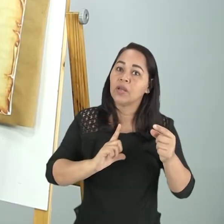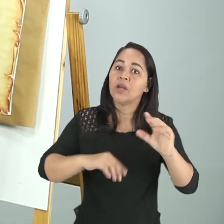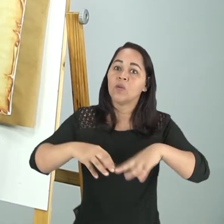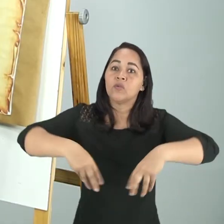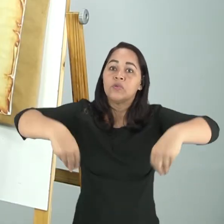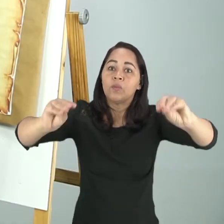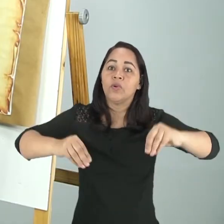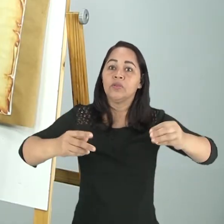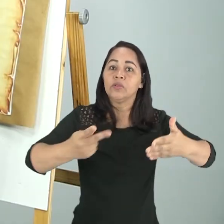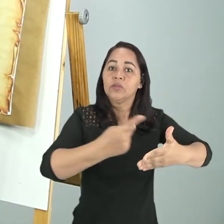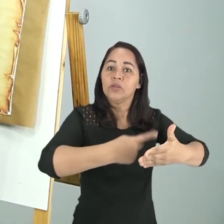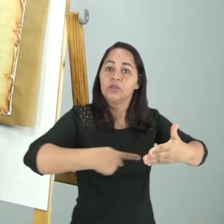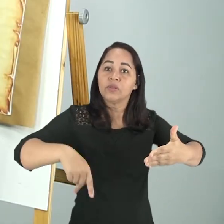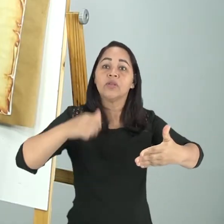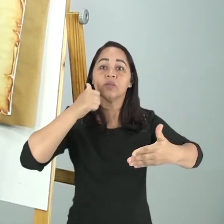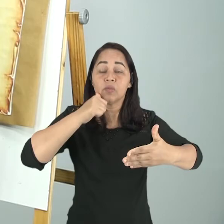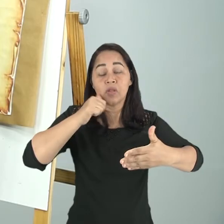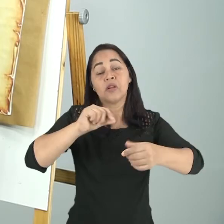ok?